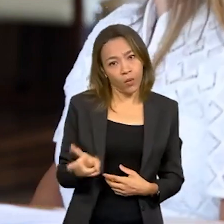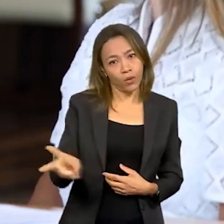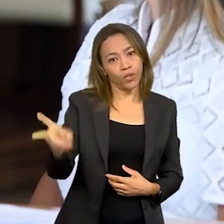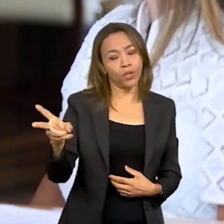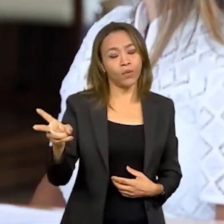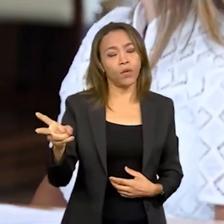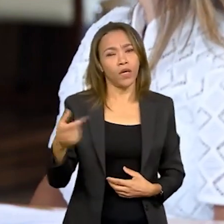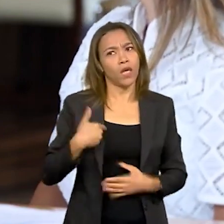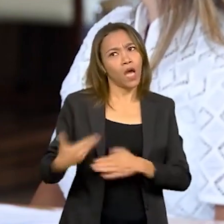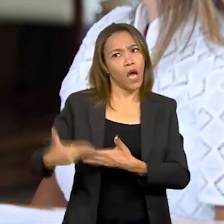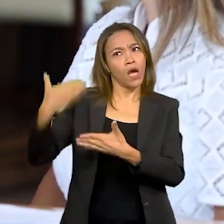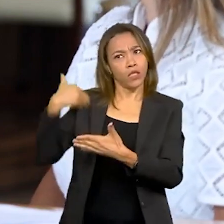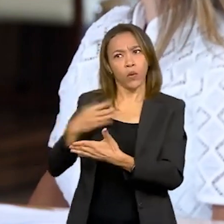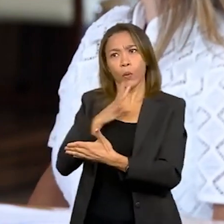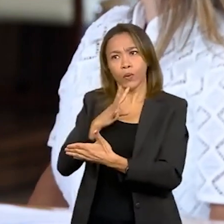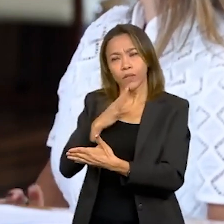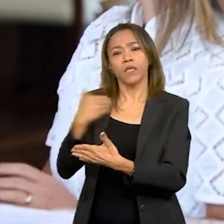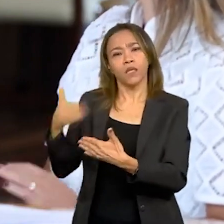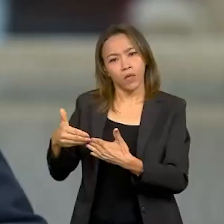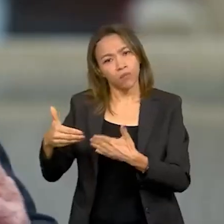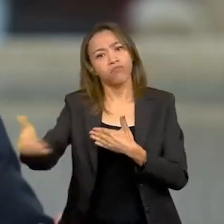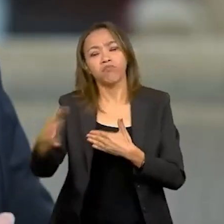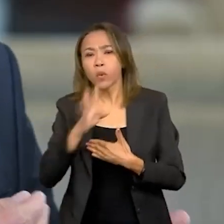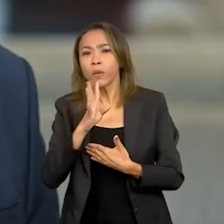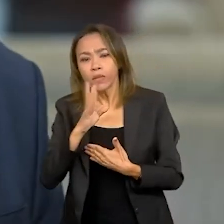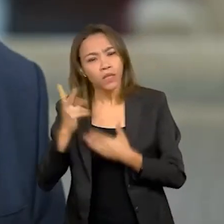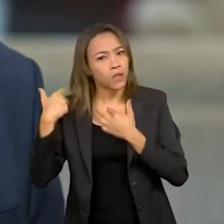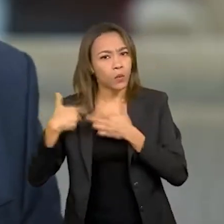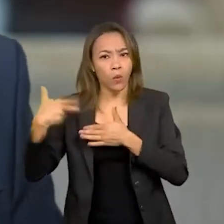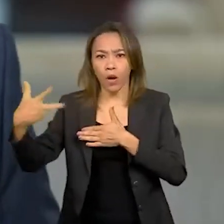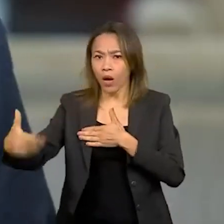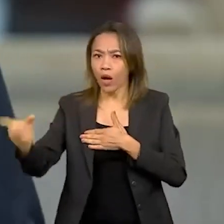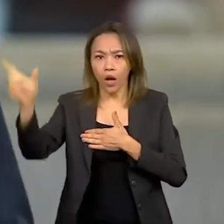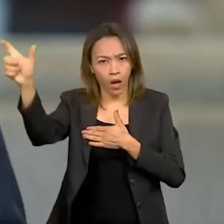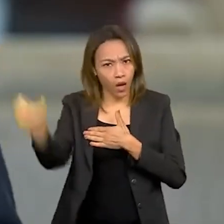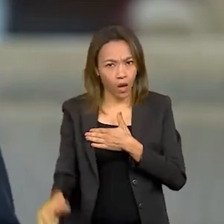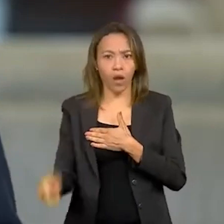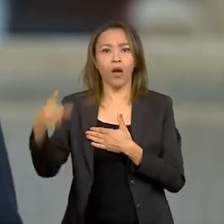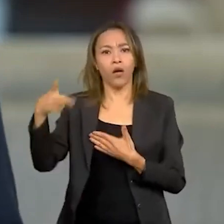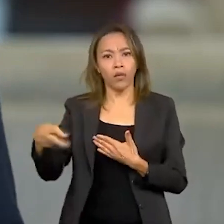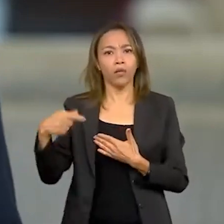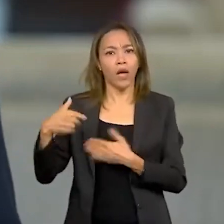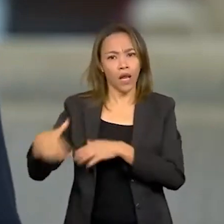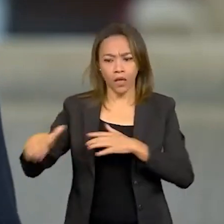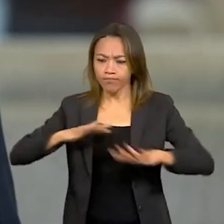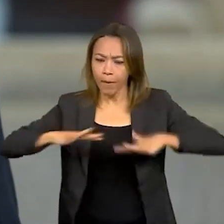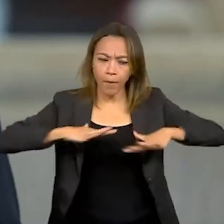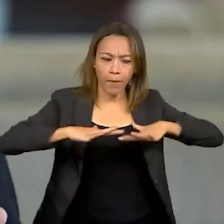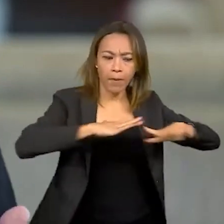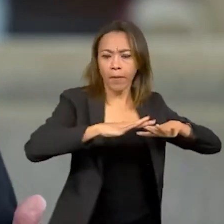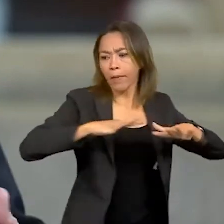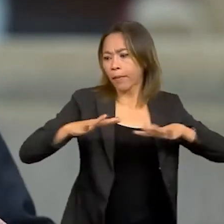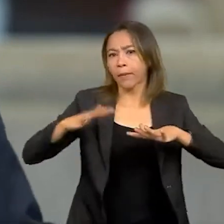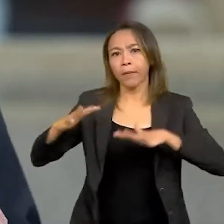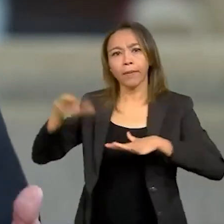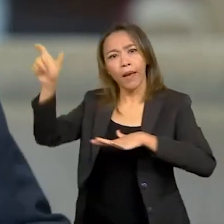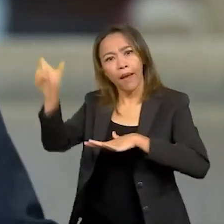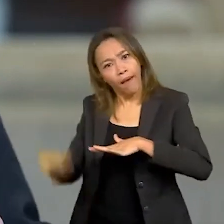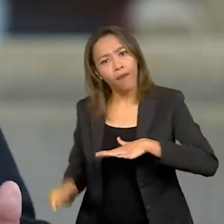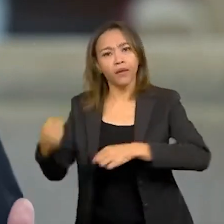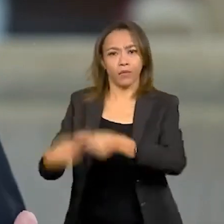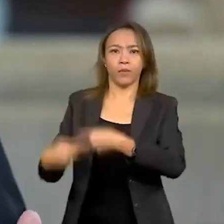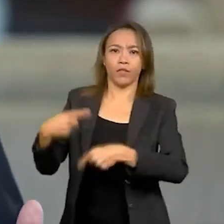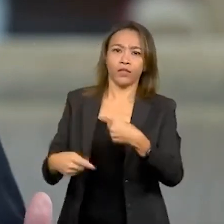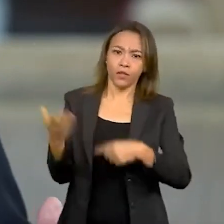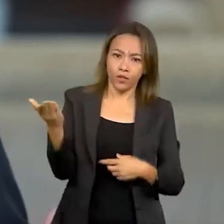era gente política quando eu tava na prisão foi a gente política durante a campanha ela tem que ser gente política é por isso que eu disse ó você faça o que